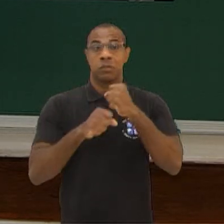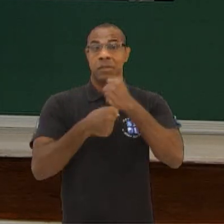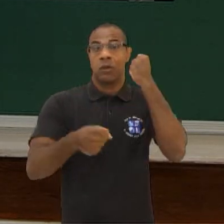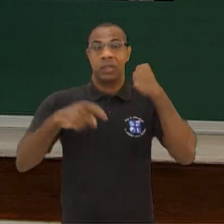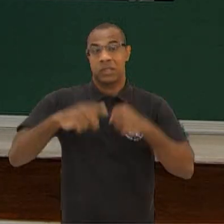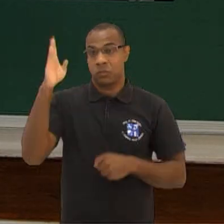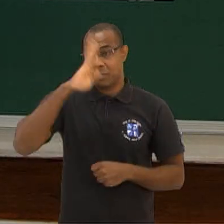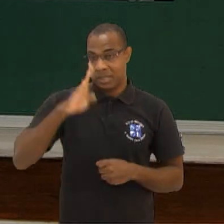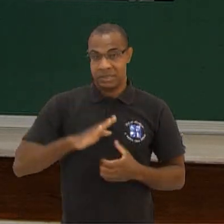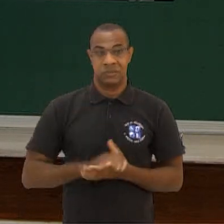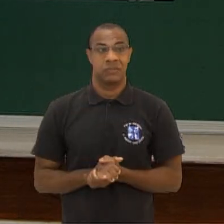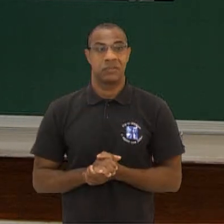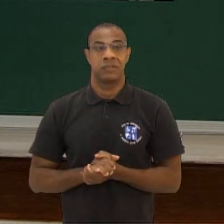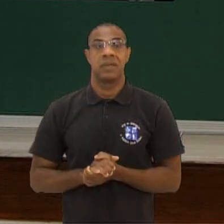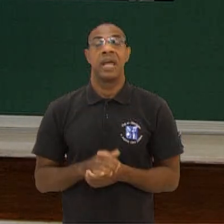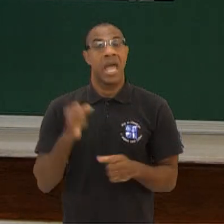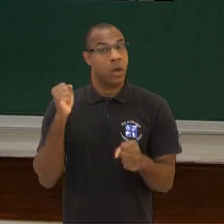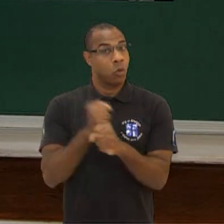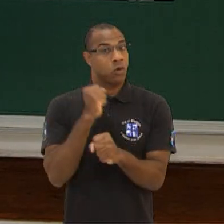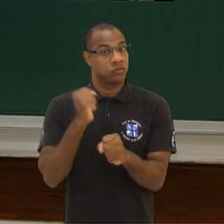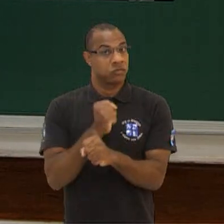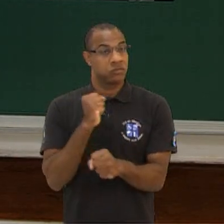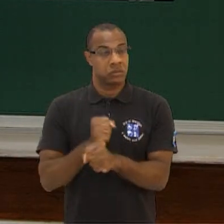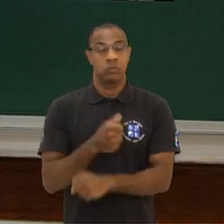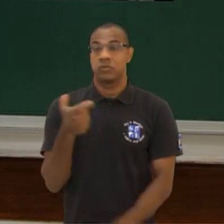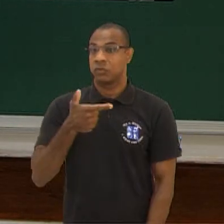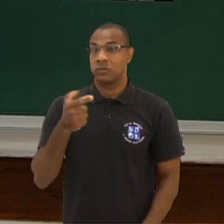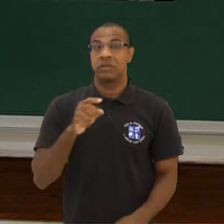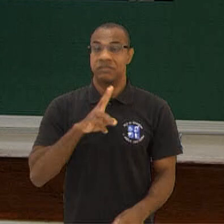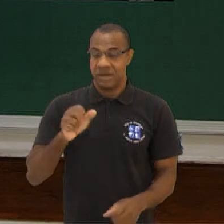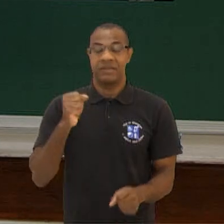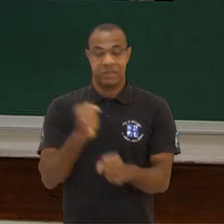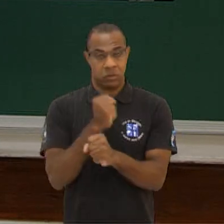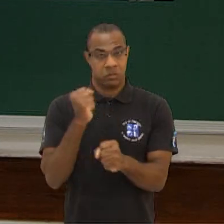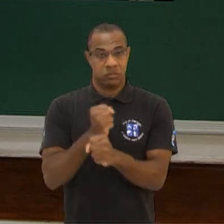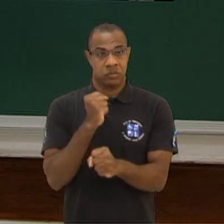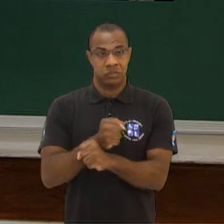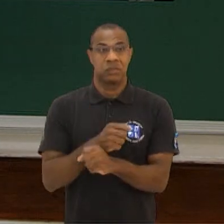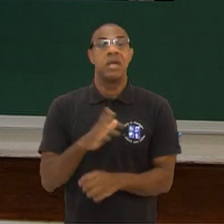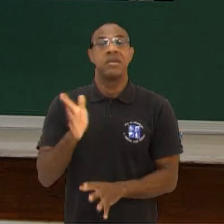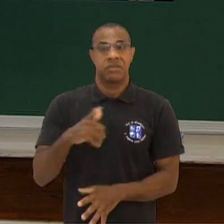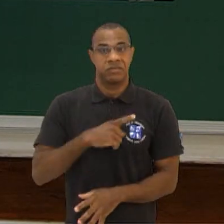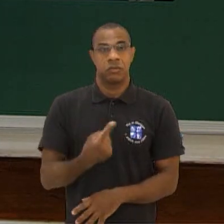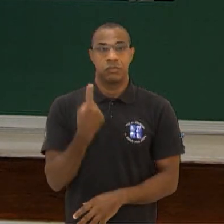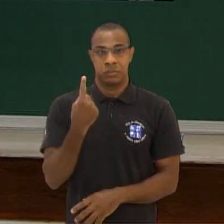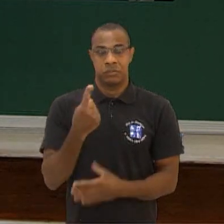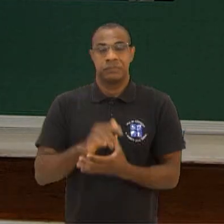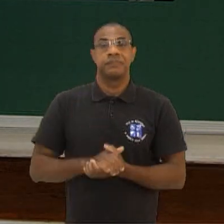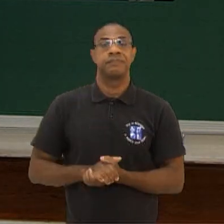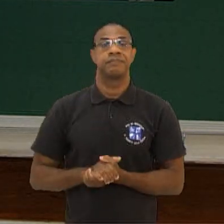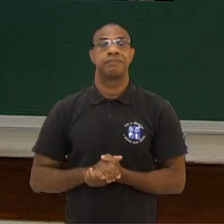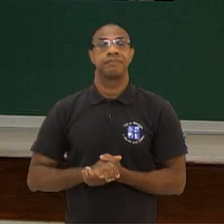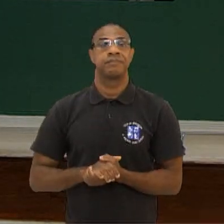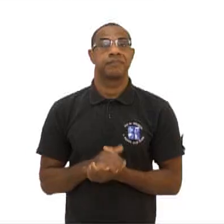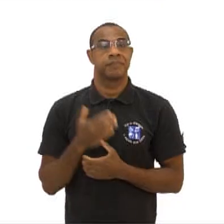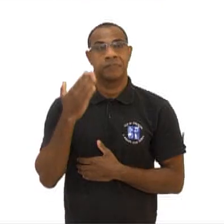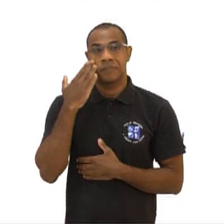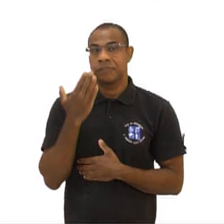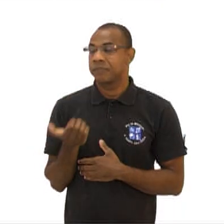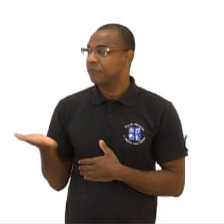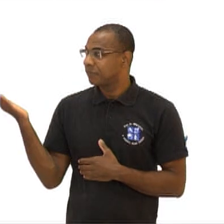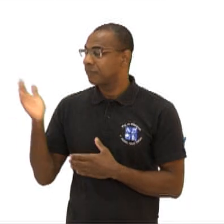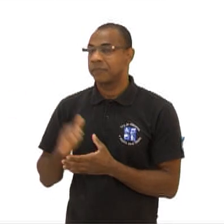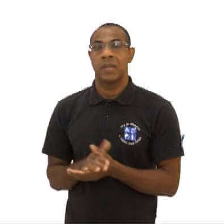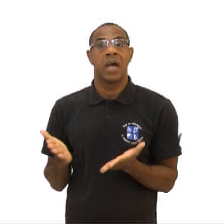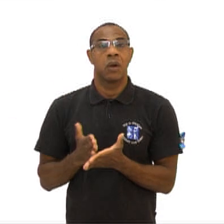É o segundo que eu digo é a construção. É o segundo que vai ser construído. Já tinha um primeiro que está sendo desativado. Bom, gente,